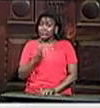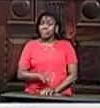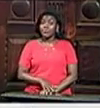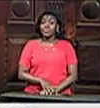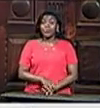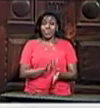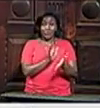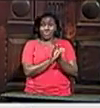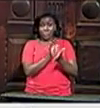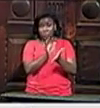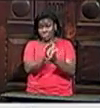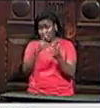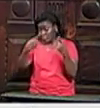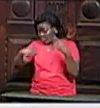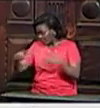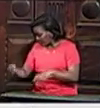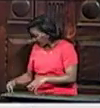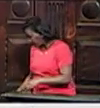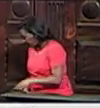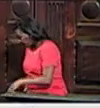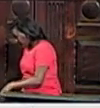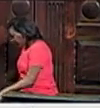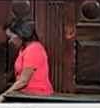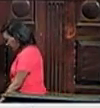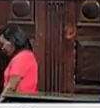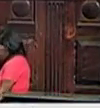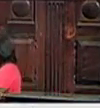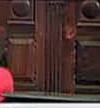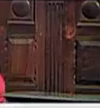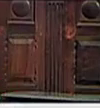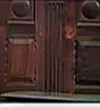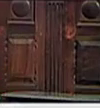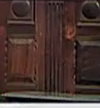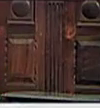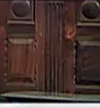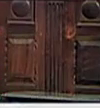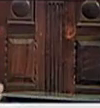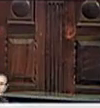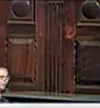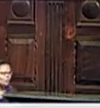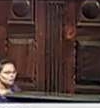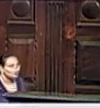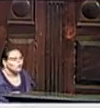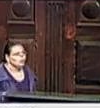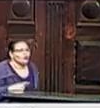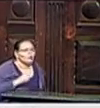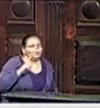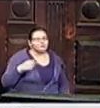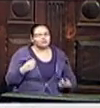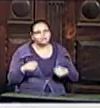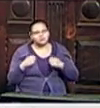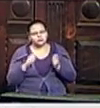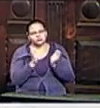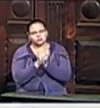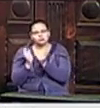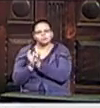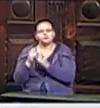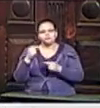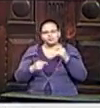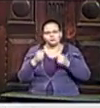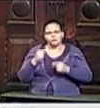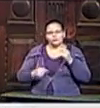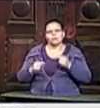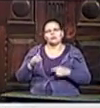partidos políticos que estão a estrutura da democracia representativa precisam se reinventar e houve uma rejeição uma negação